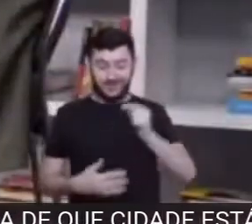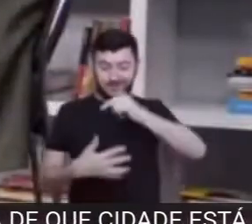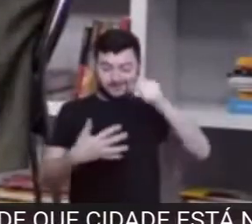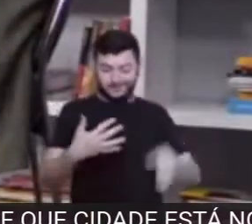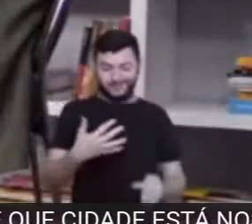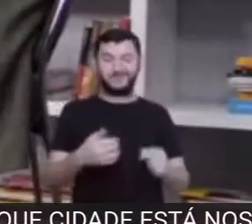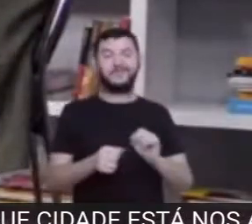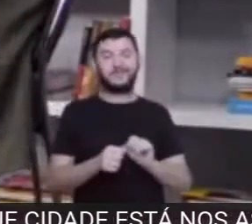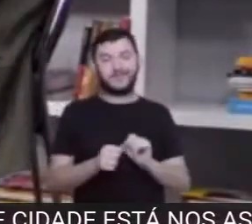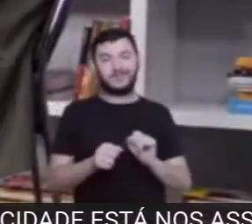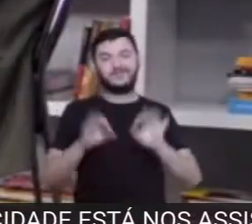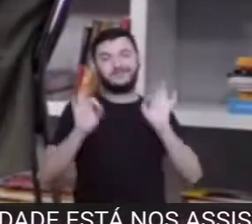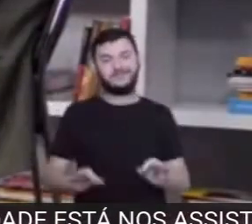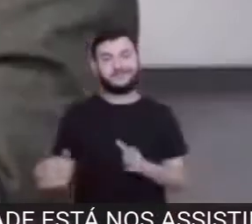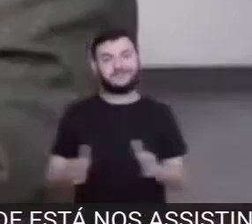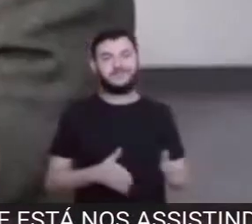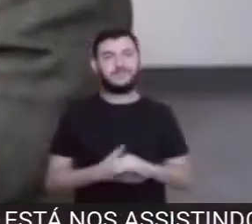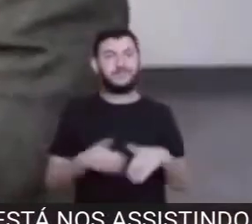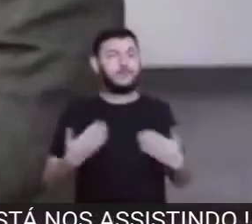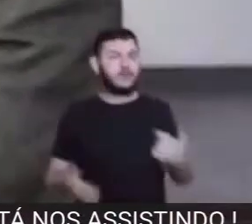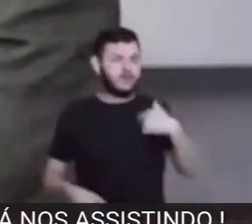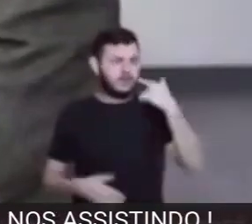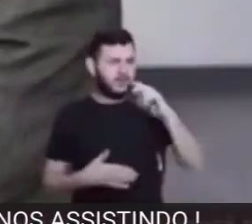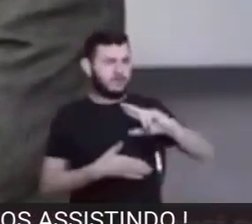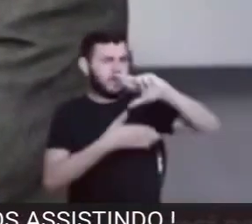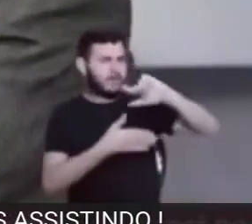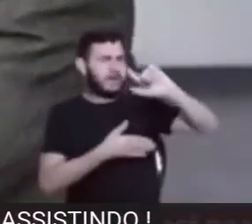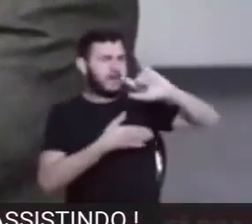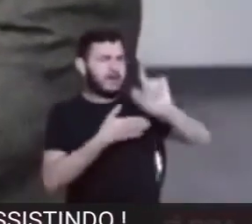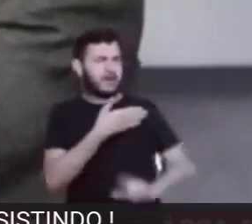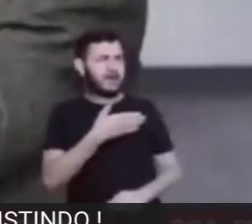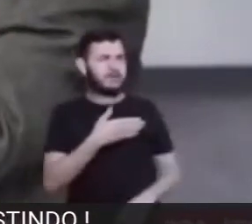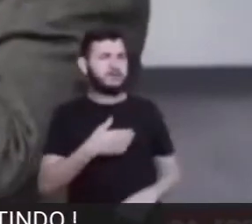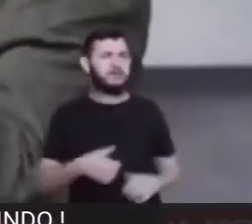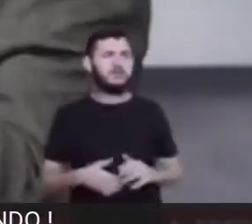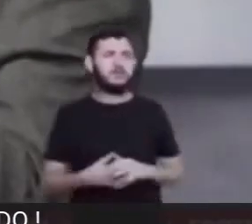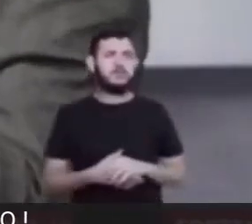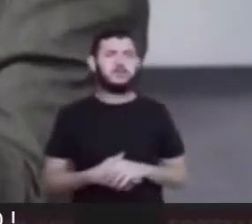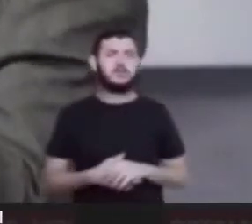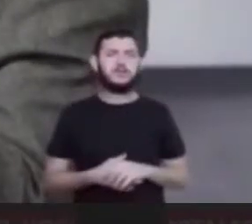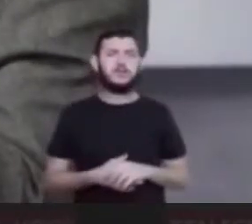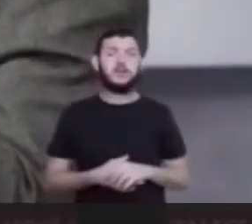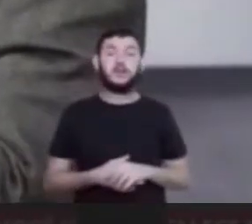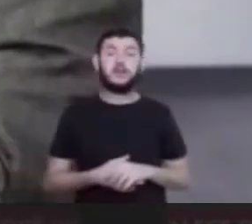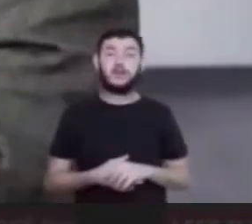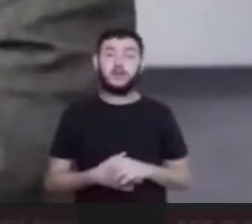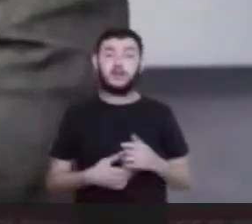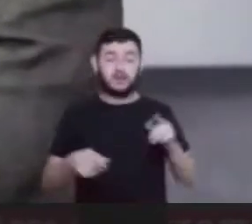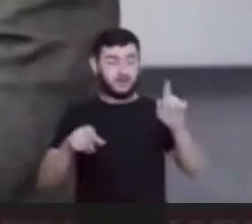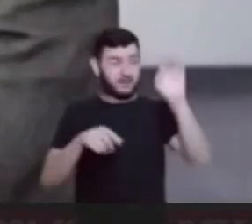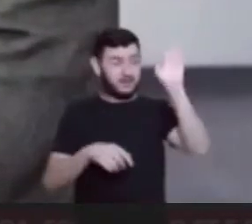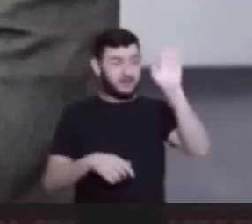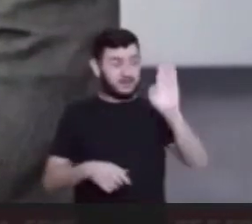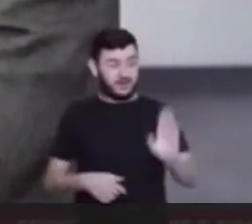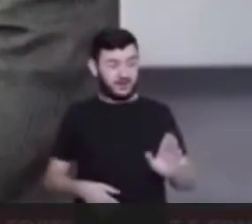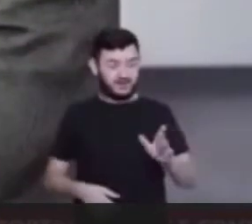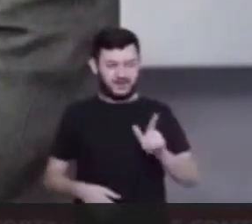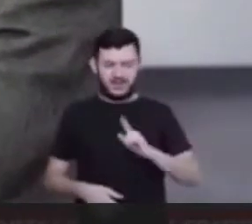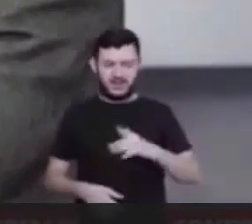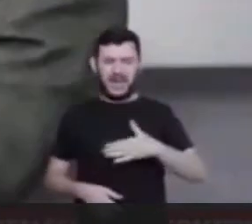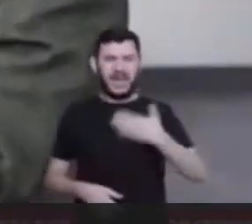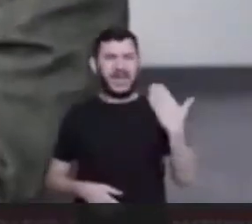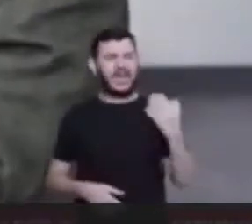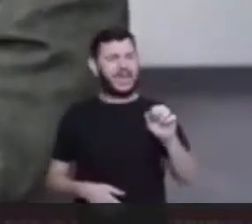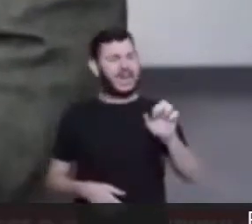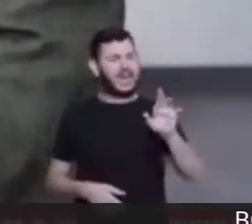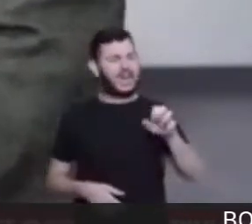assim. Há na América Latina e há no Brasil uma reação a tudo isso. Né? Na América Latina a